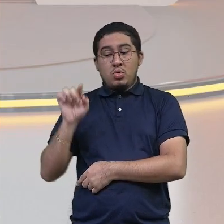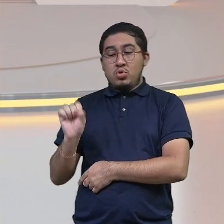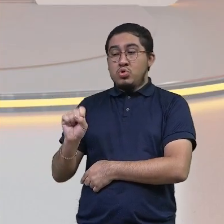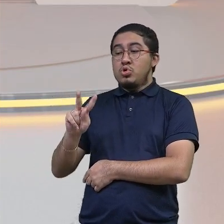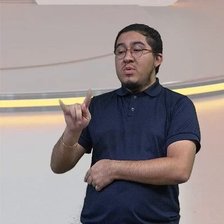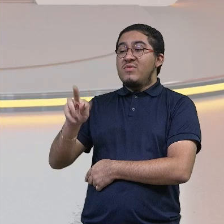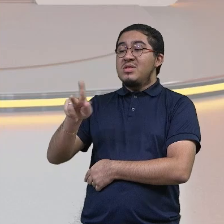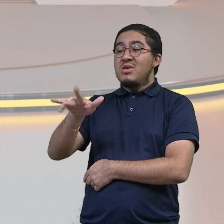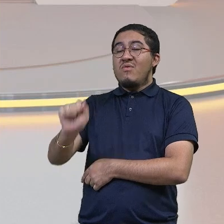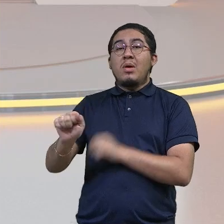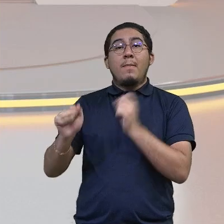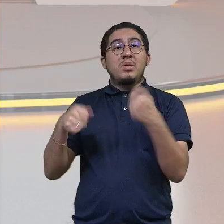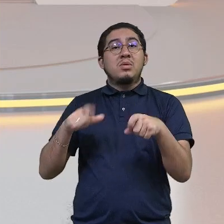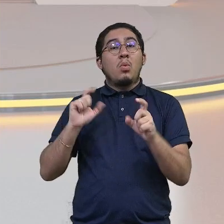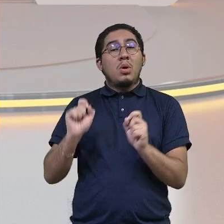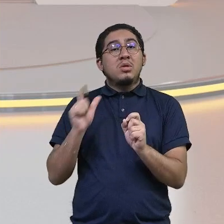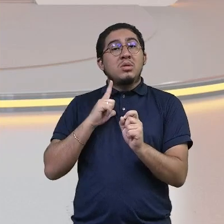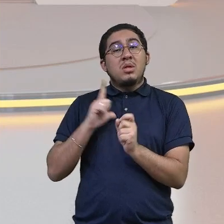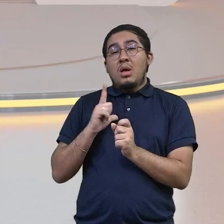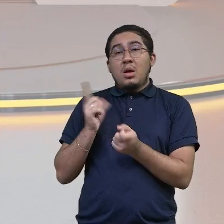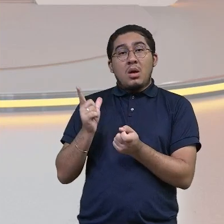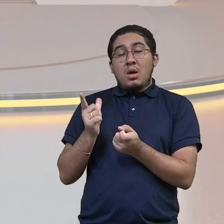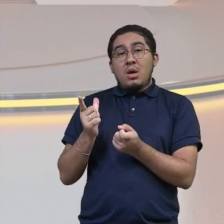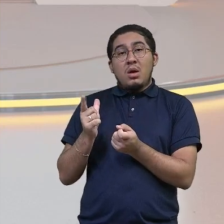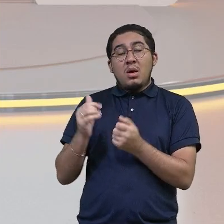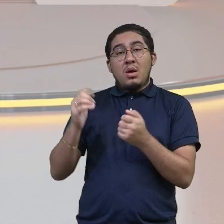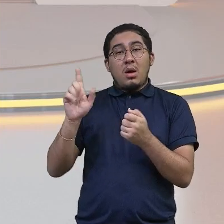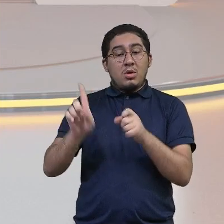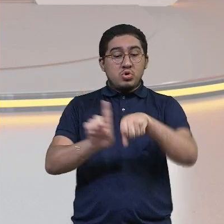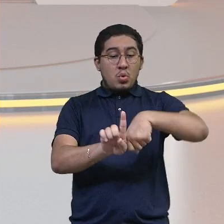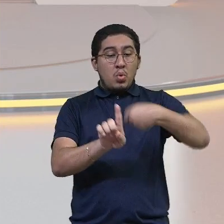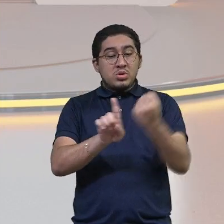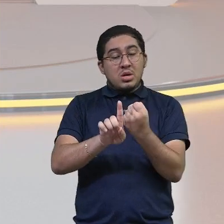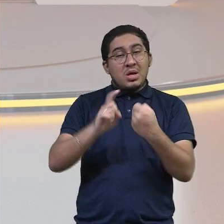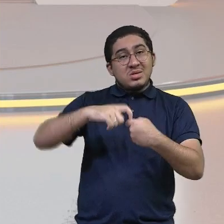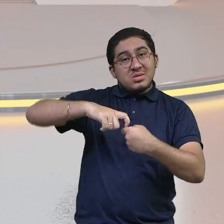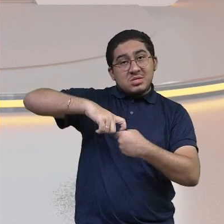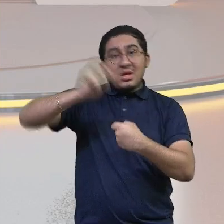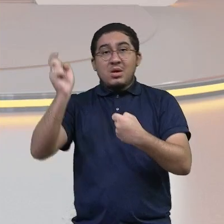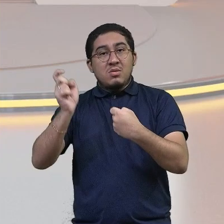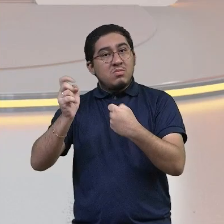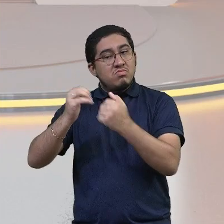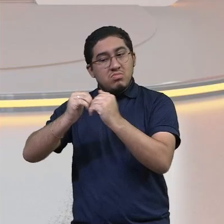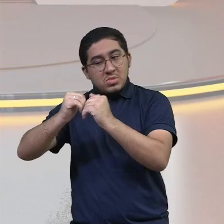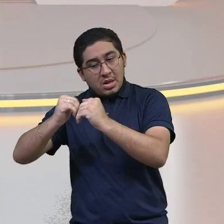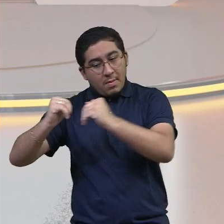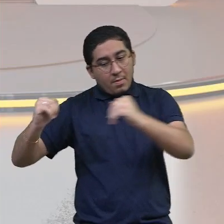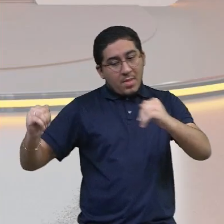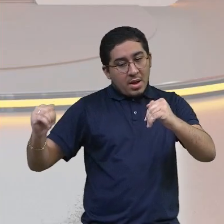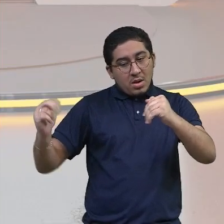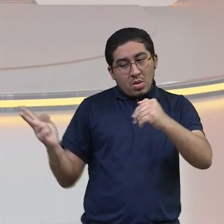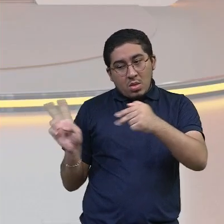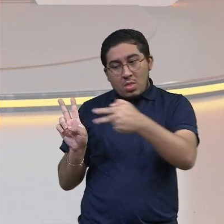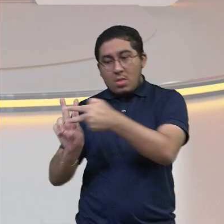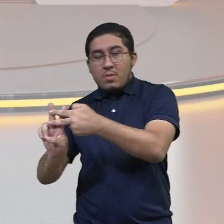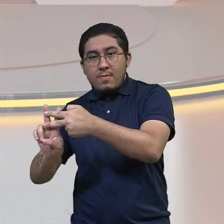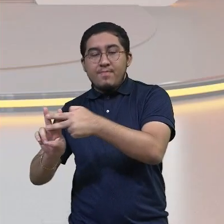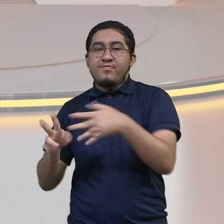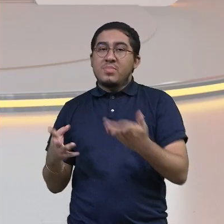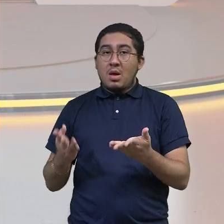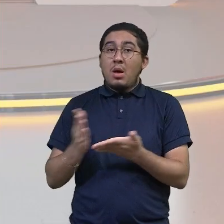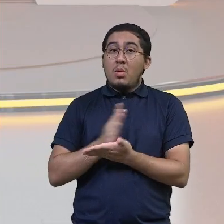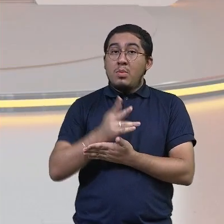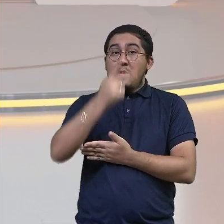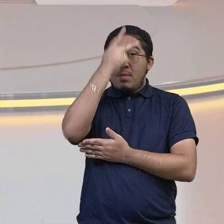deveriam ser exiladas, tiradas do meio social. Elas tinham que sair de circulação. Muita gente, então, nesse período, além dos